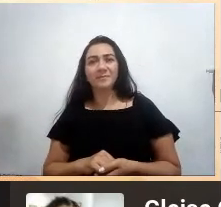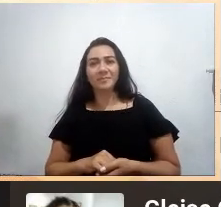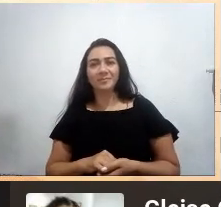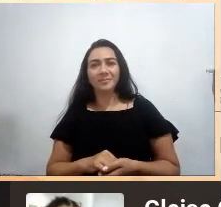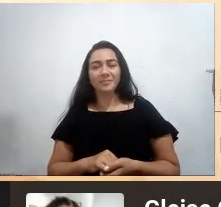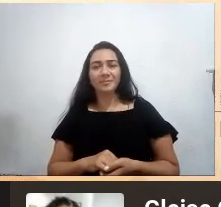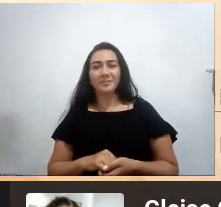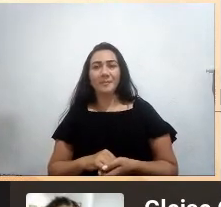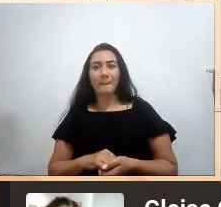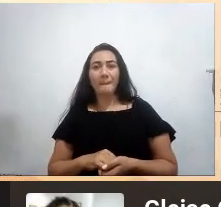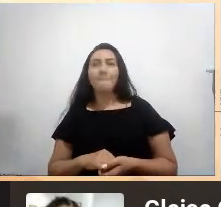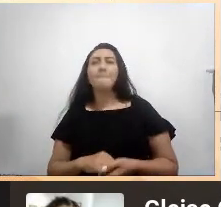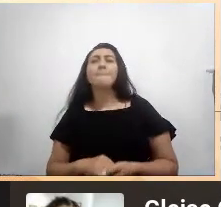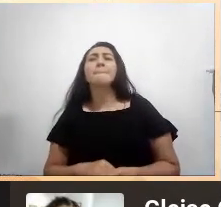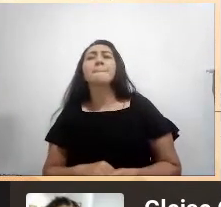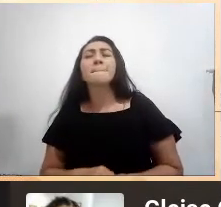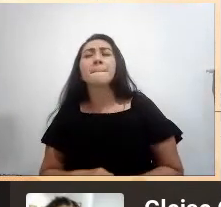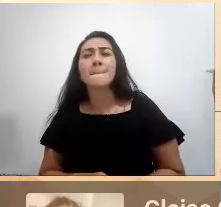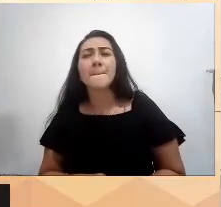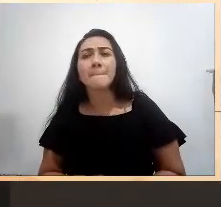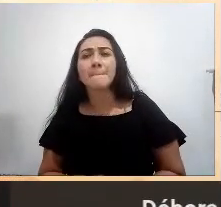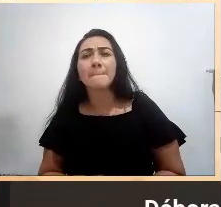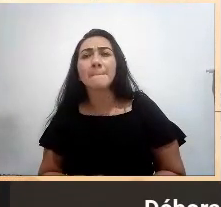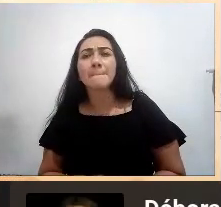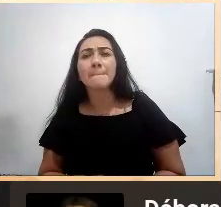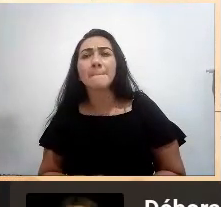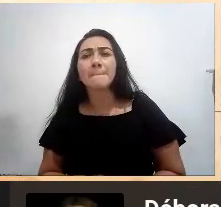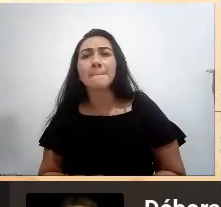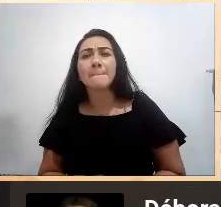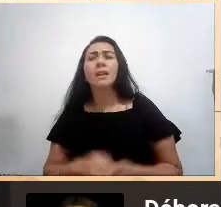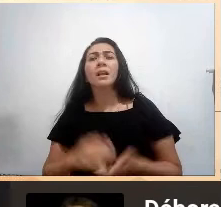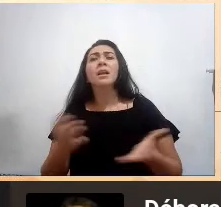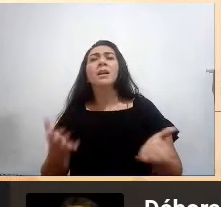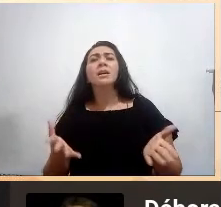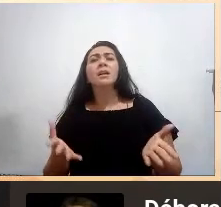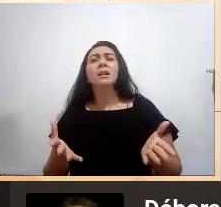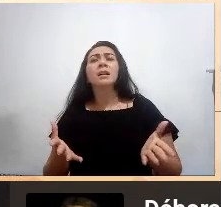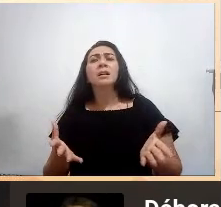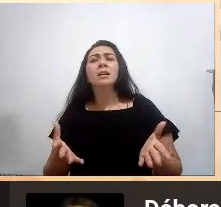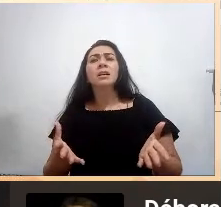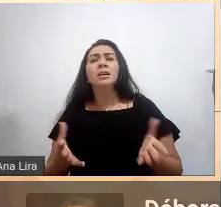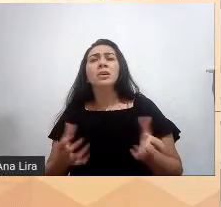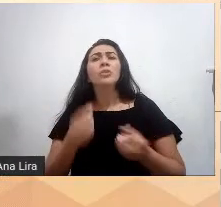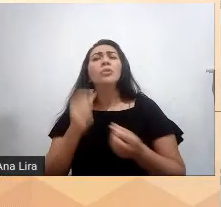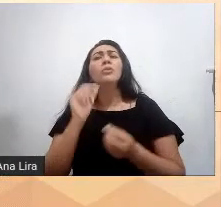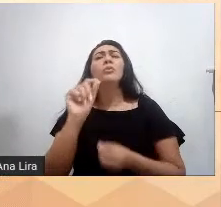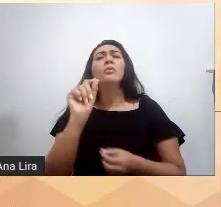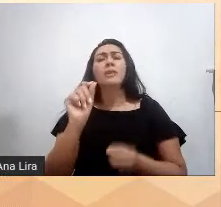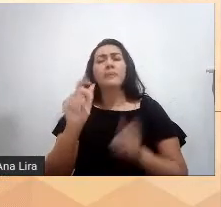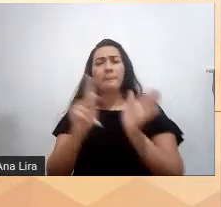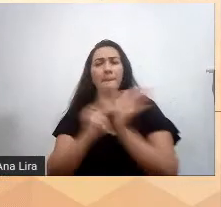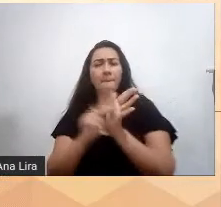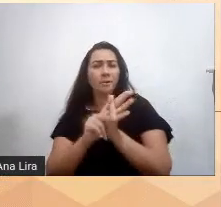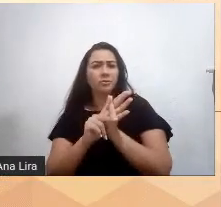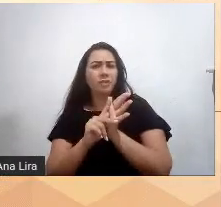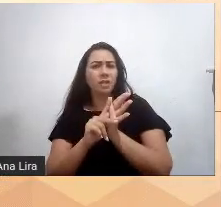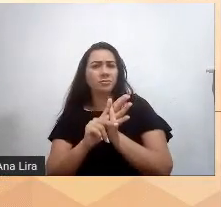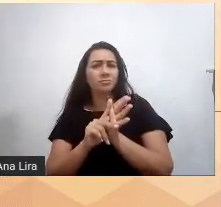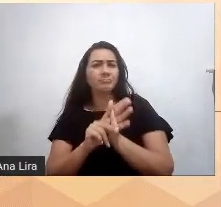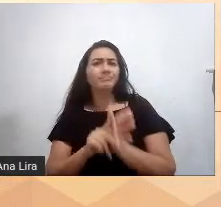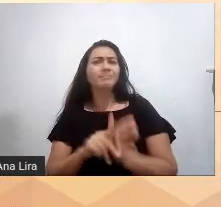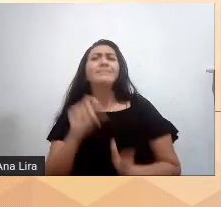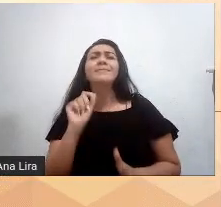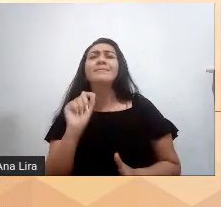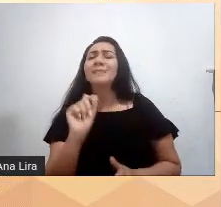de conceitos de projeto, né? O que de fato é um projeto? O PMBOK, que na verdade